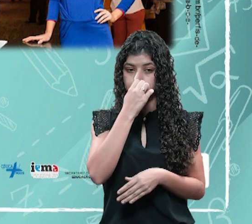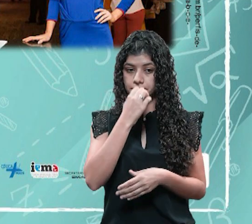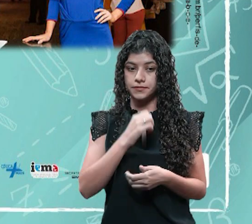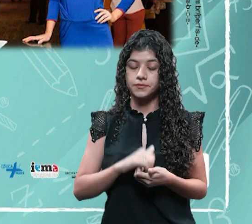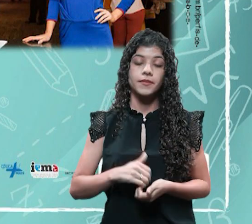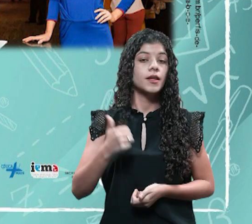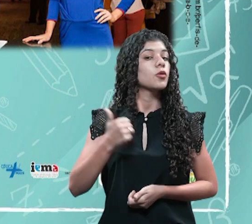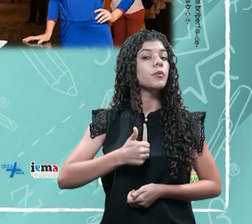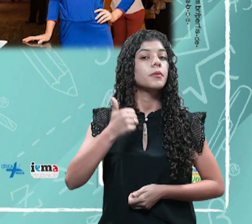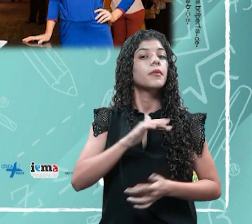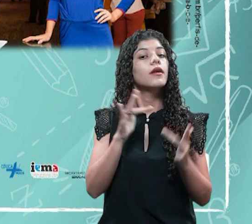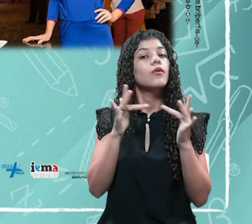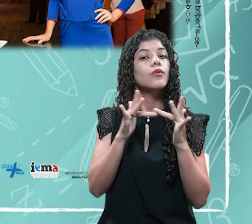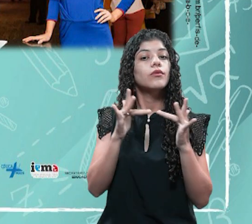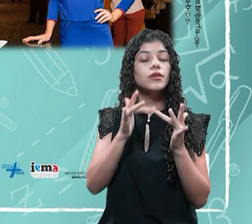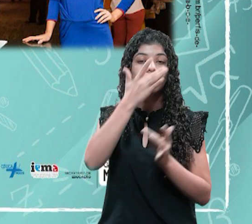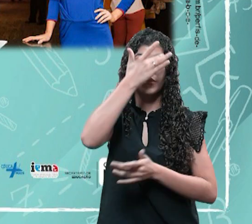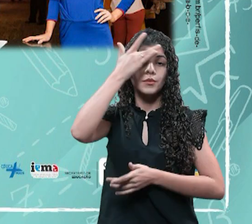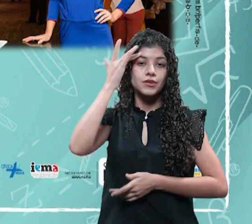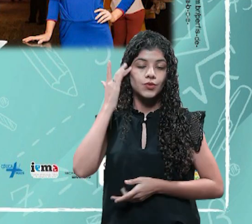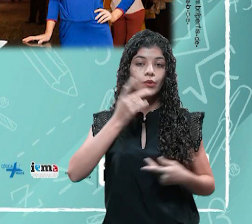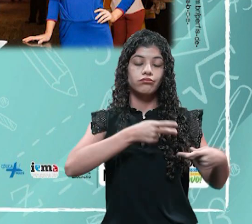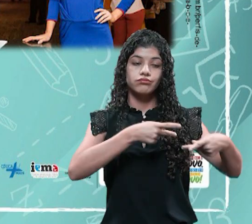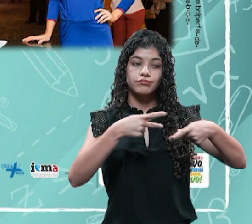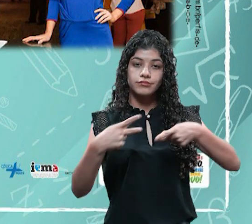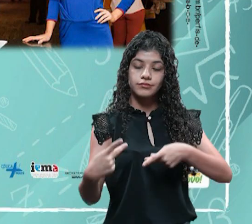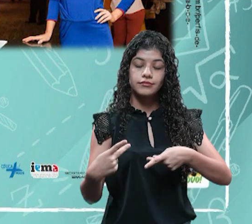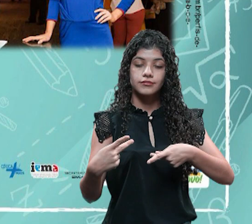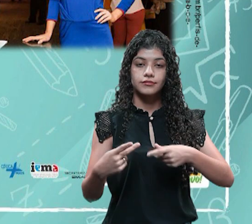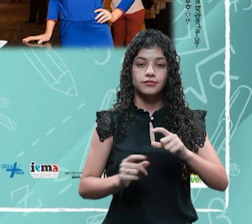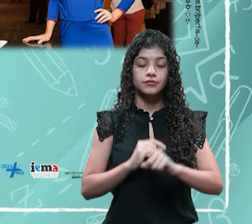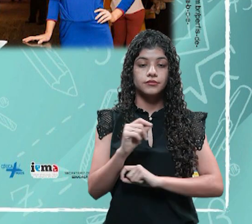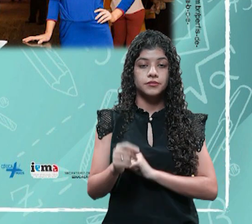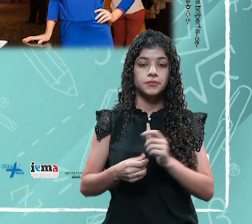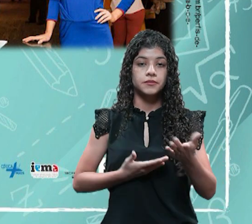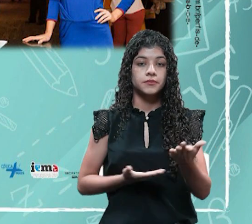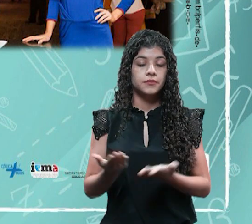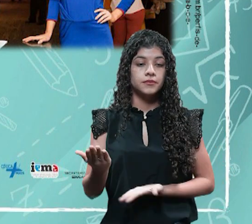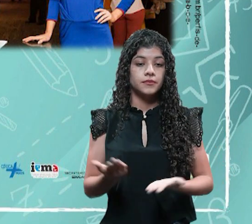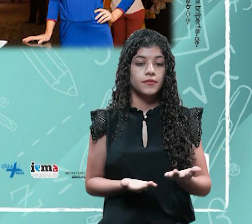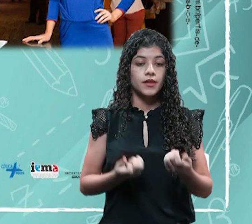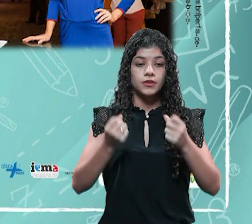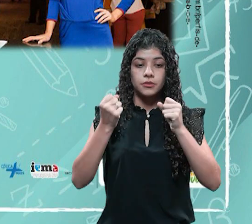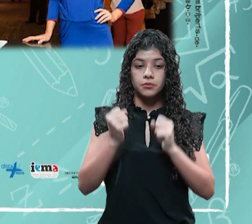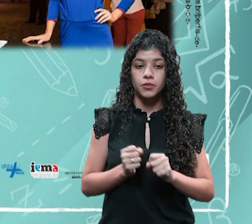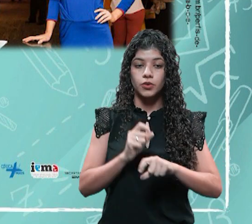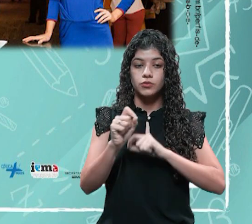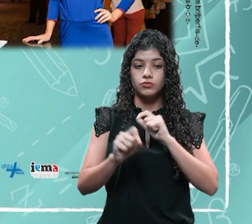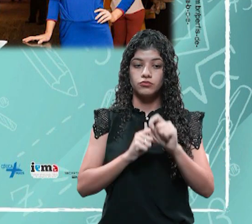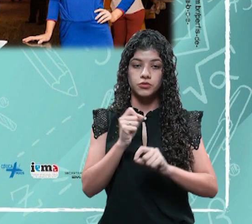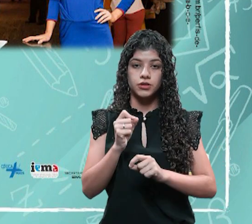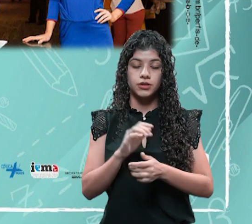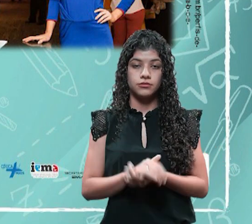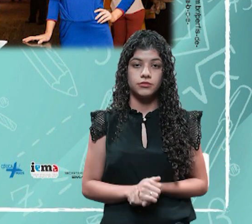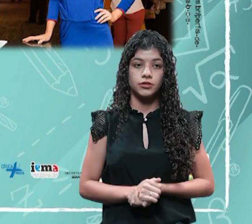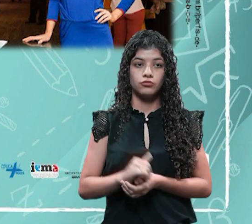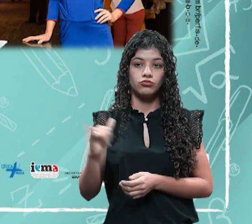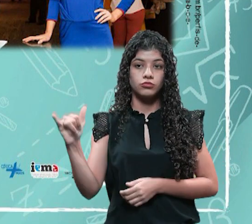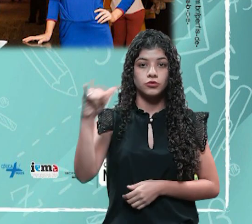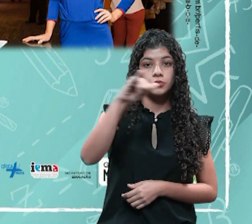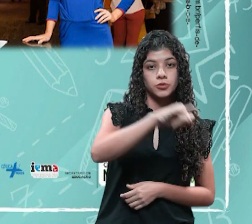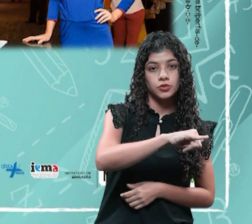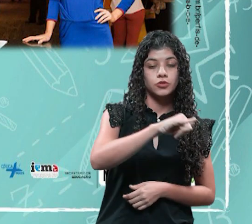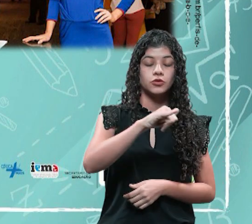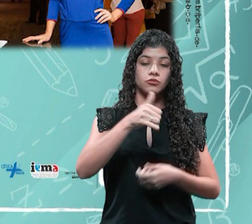né? Então, ele é o primeiro contato com o participante. Então, o serviço de recepção, ele pode ter posto de atendimento no aeroporto,